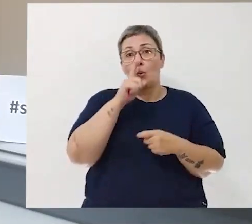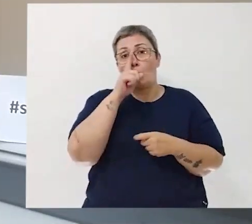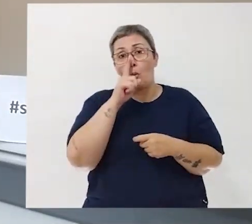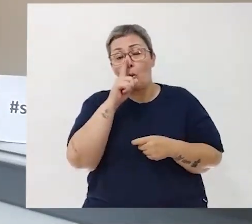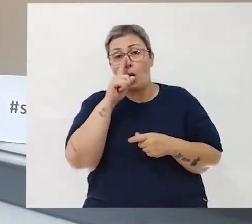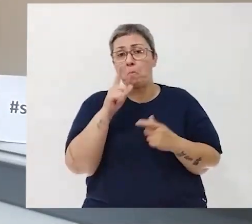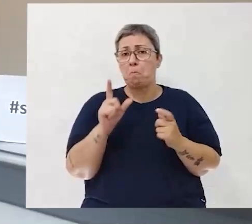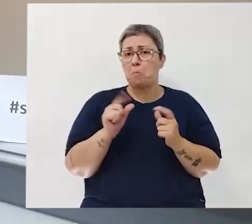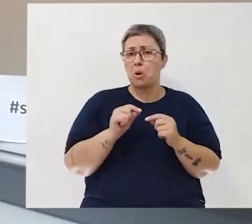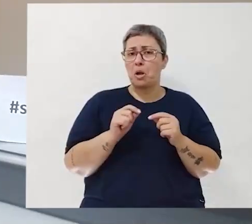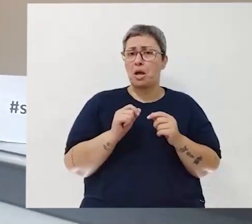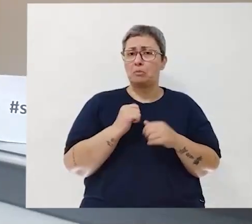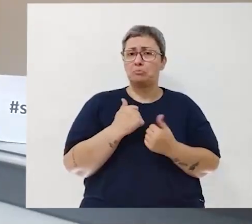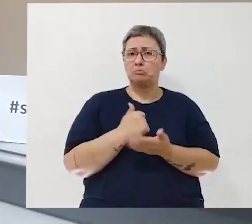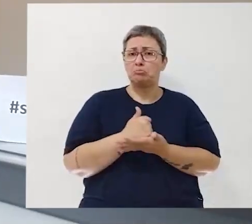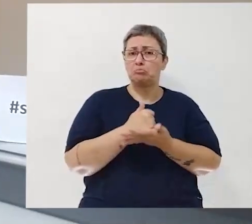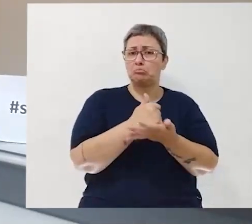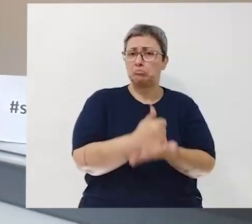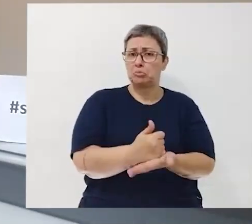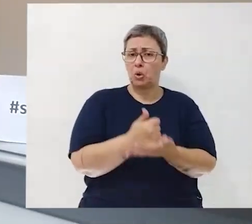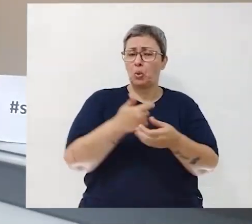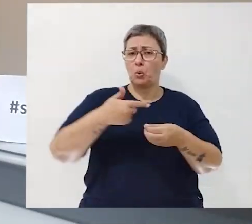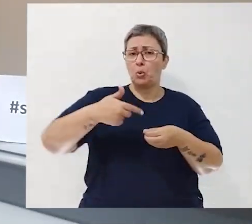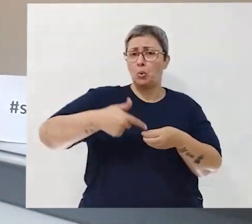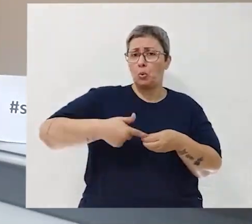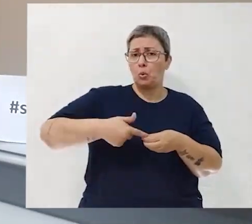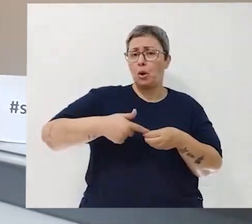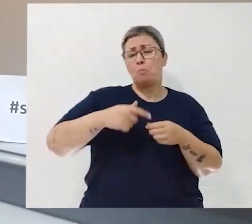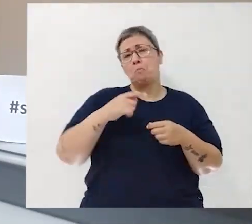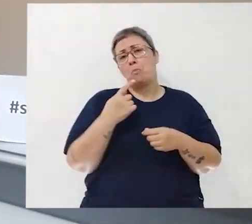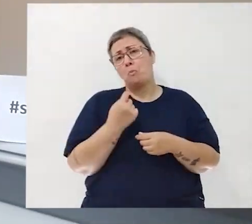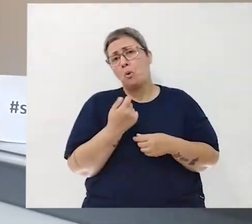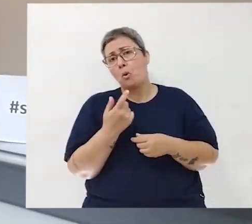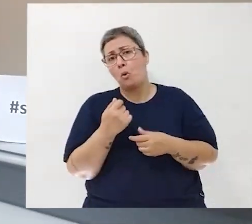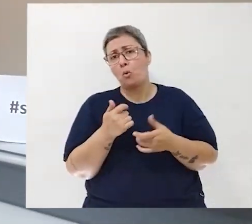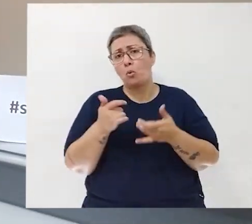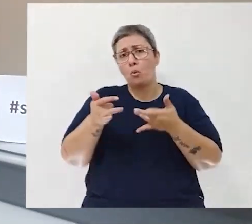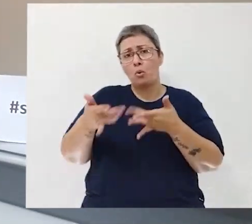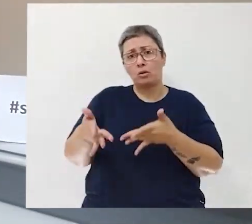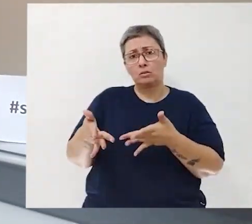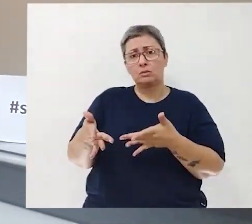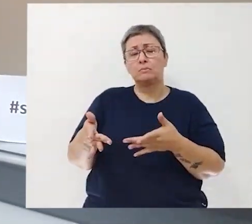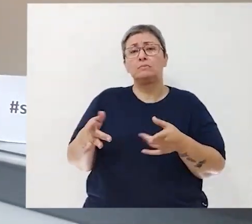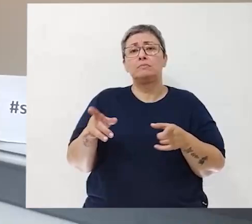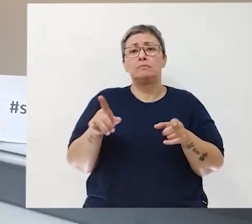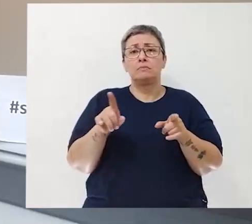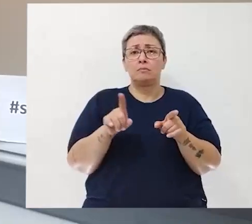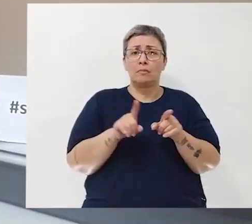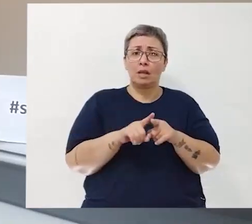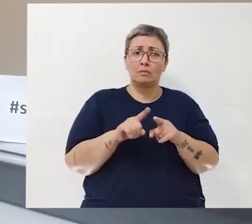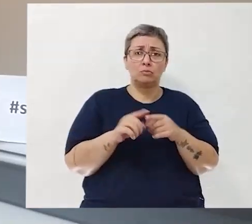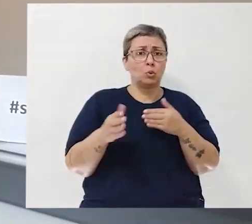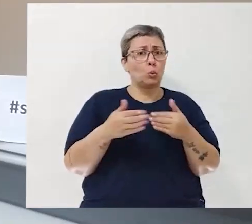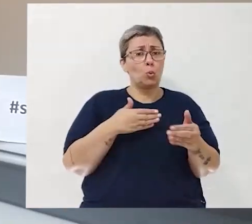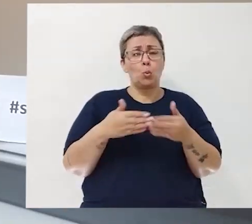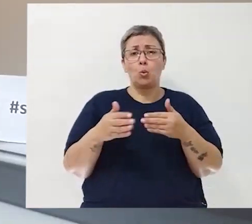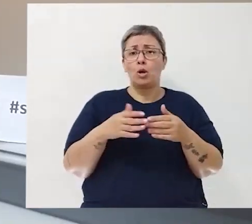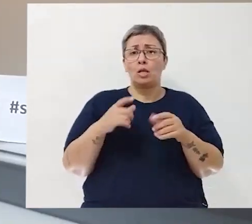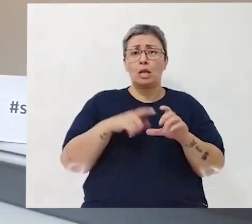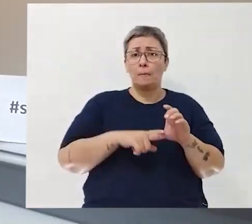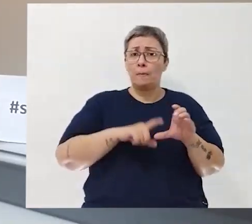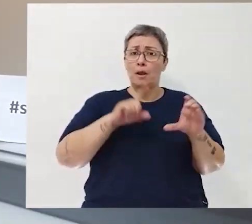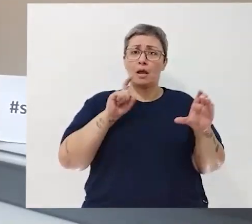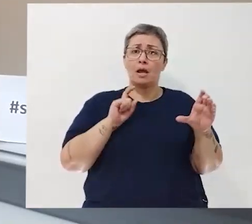risco no transporte de combustível, né? Poucos resíduos, né? Independência